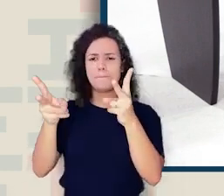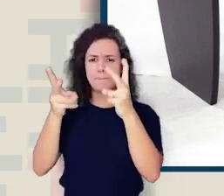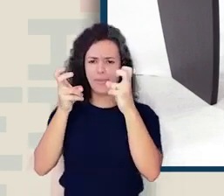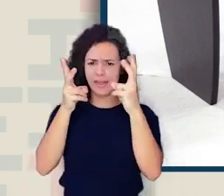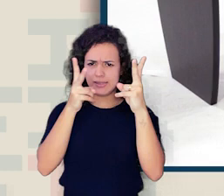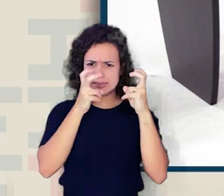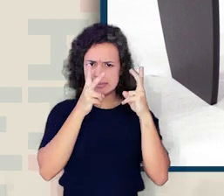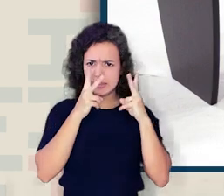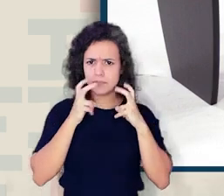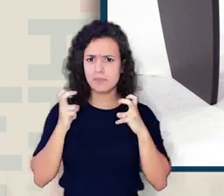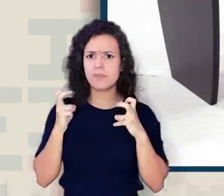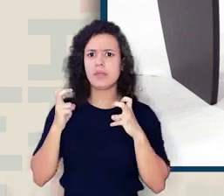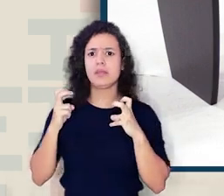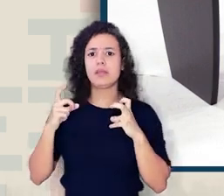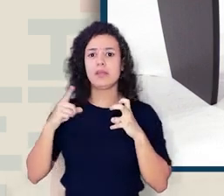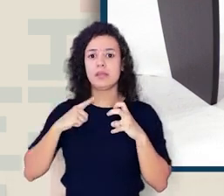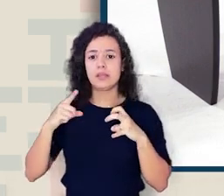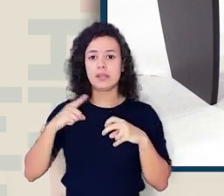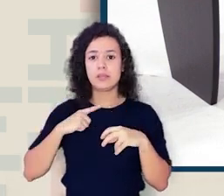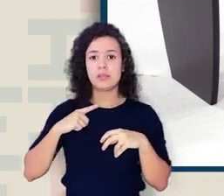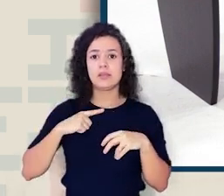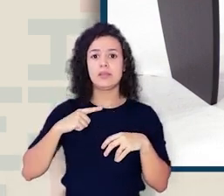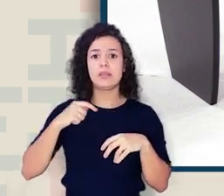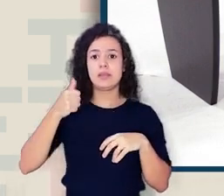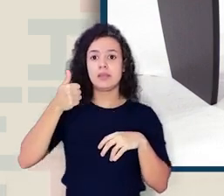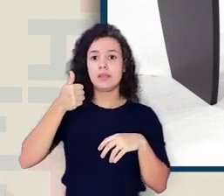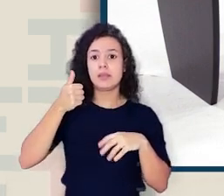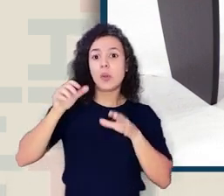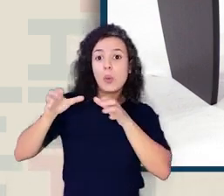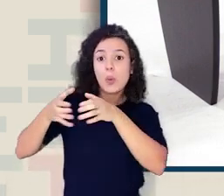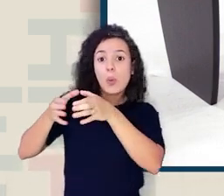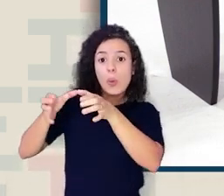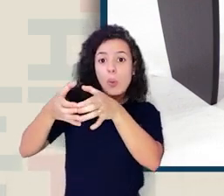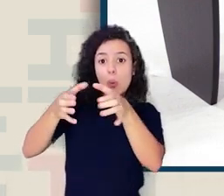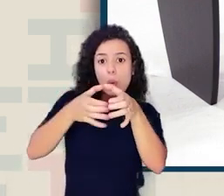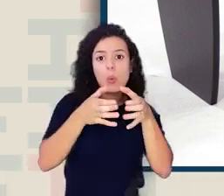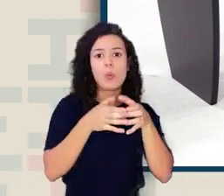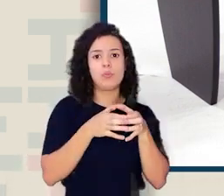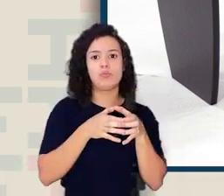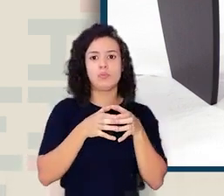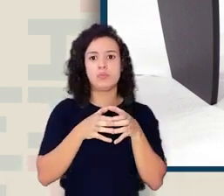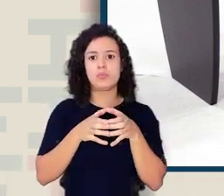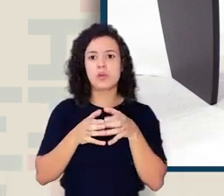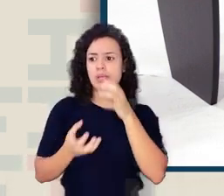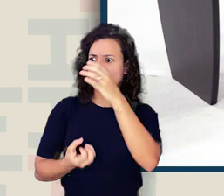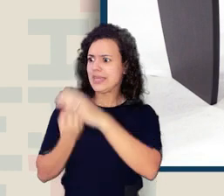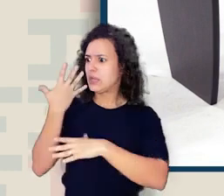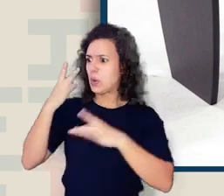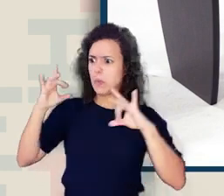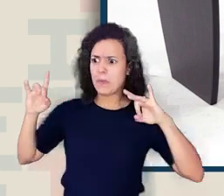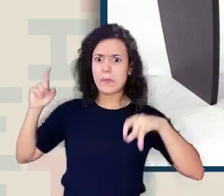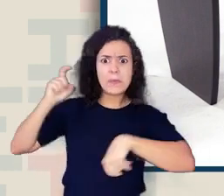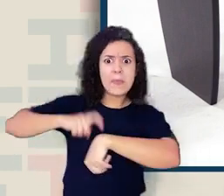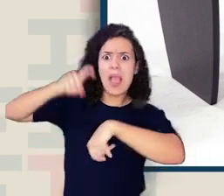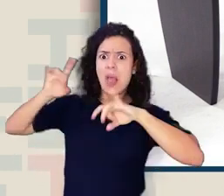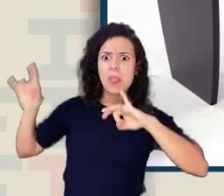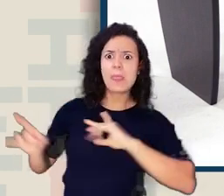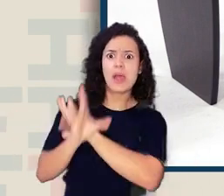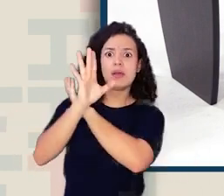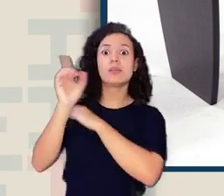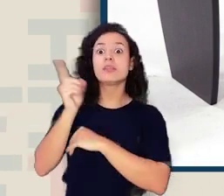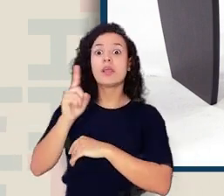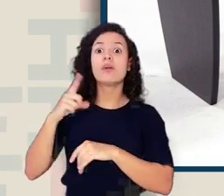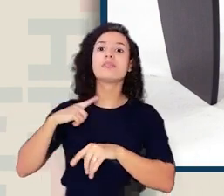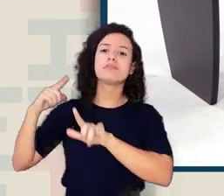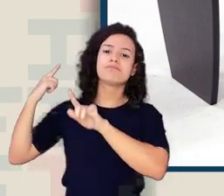E nós vamos observar que se manter esses 14 grupos, não se criou o grupo da noite para o dia. Tudo